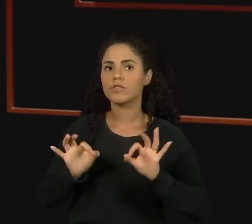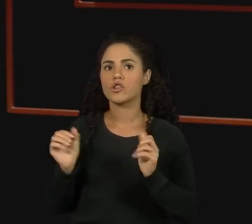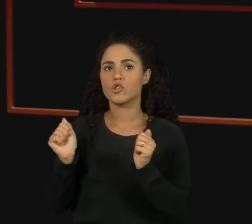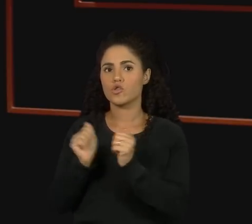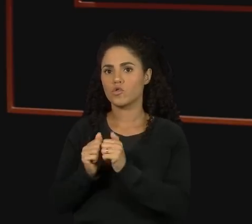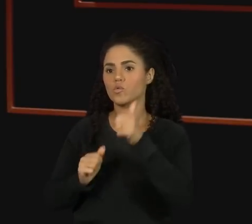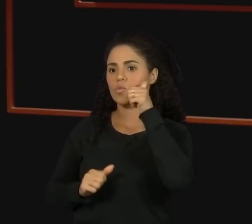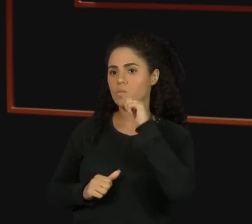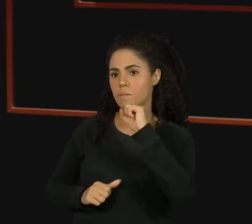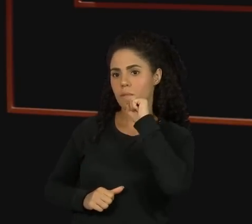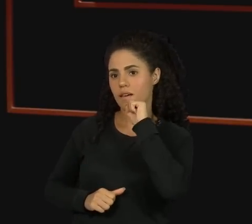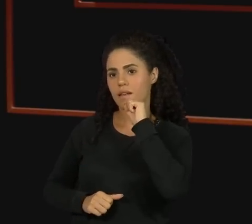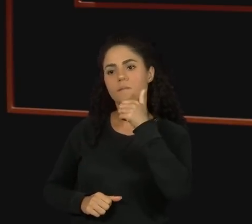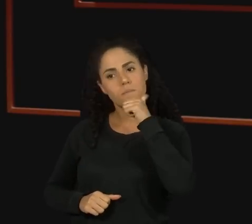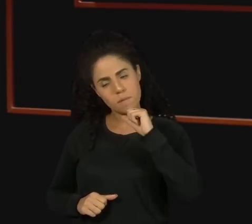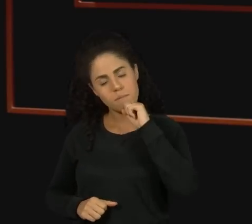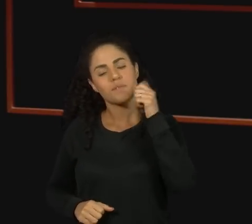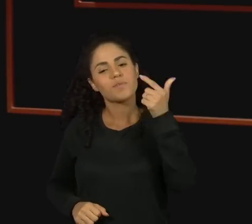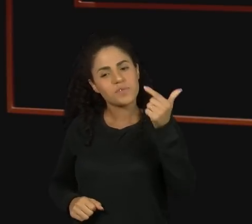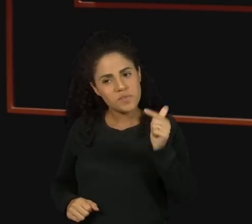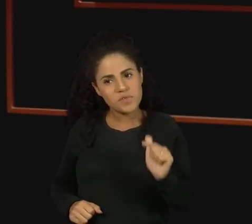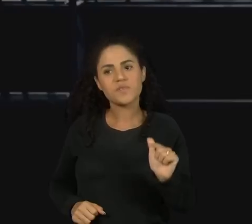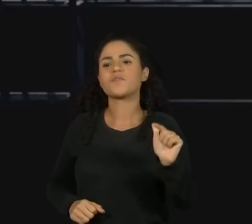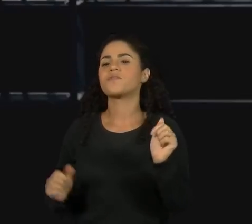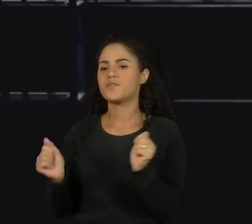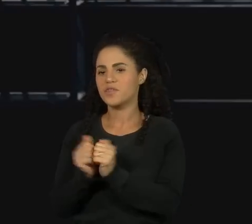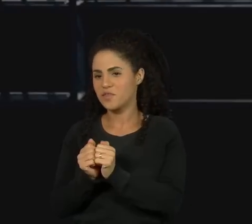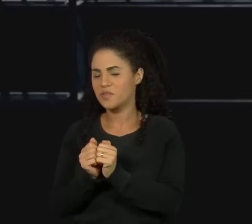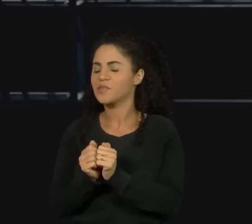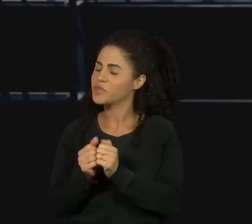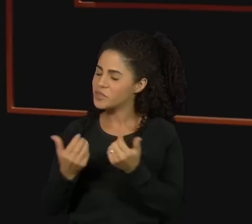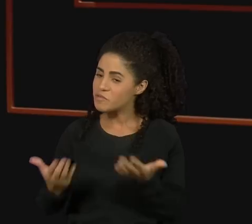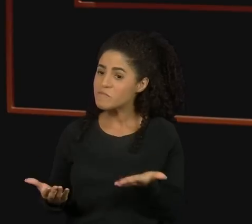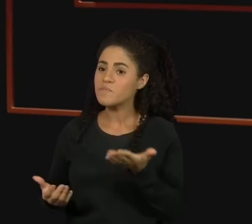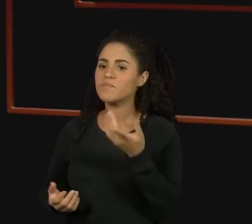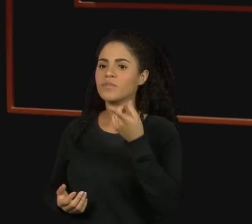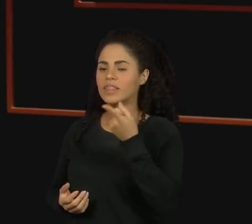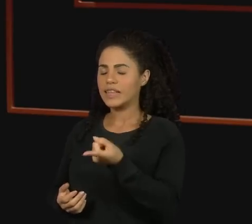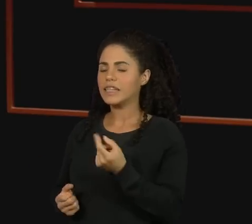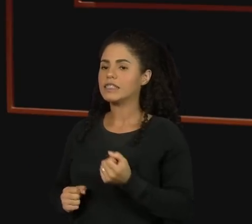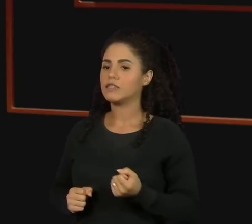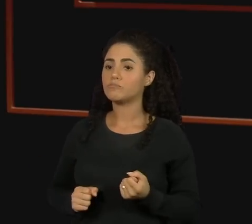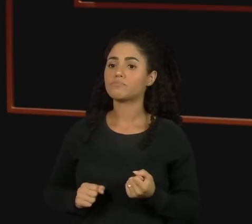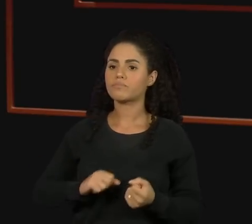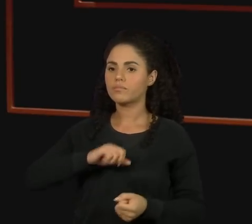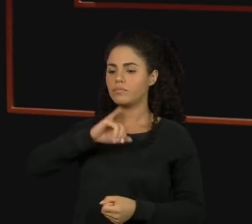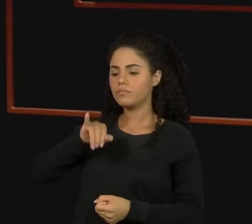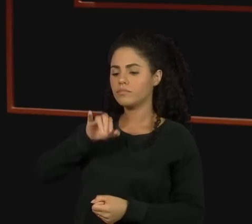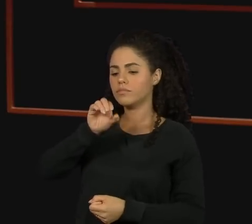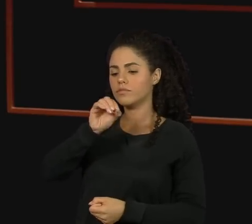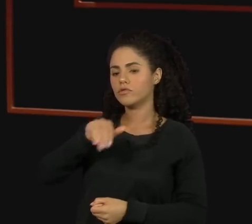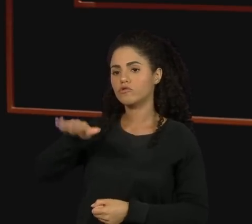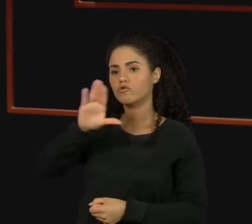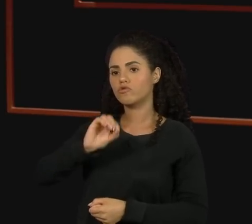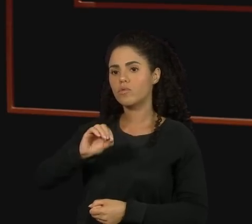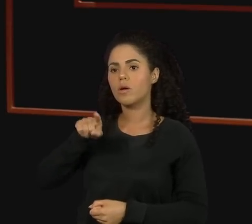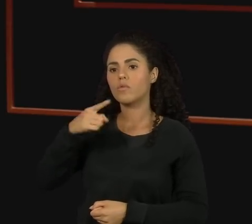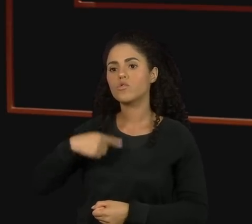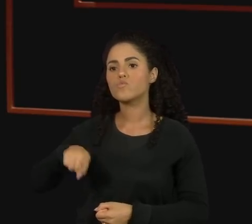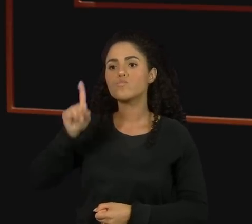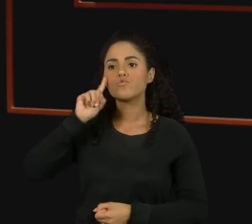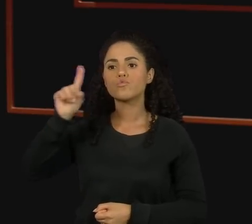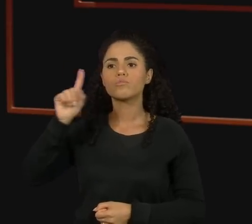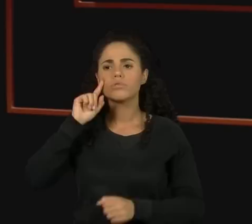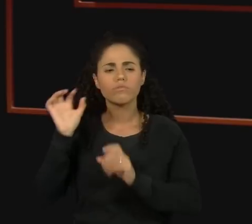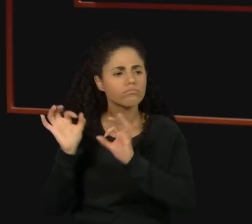Olha isso, eu e minha mãe. Vou fazer a Divina Comédia para ela. E o João Paulo vai assistir no último dia e me